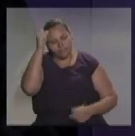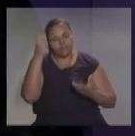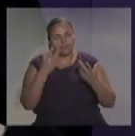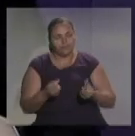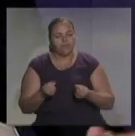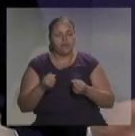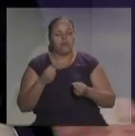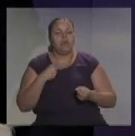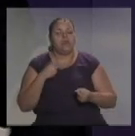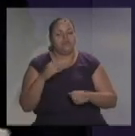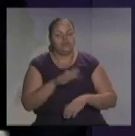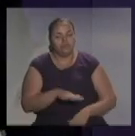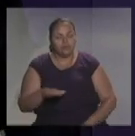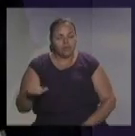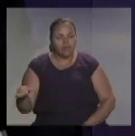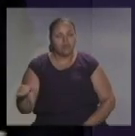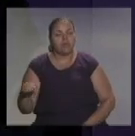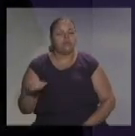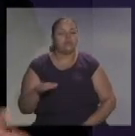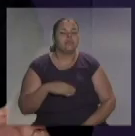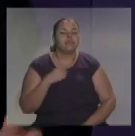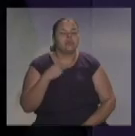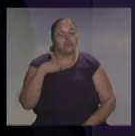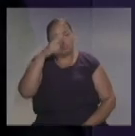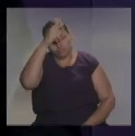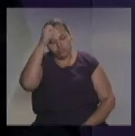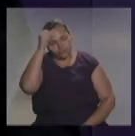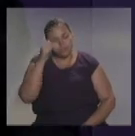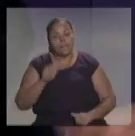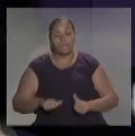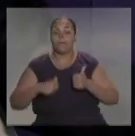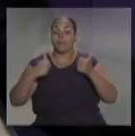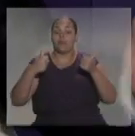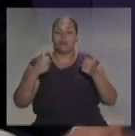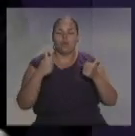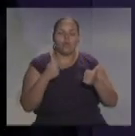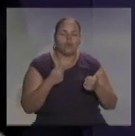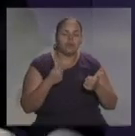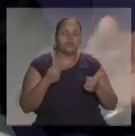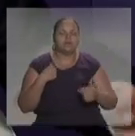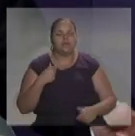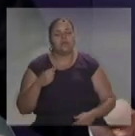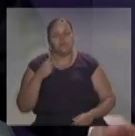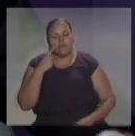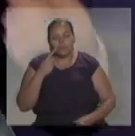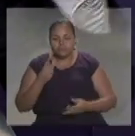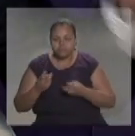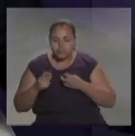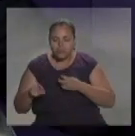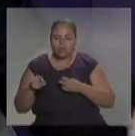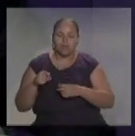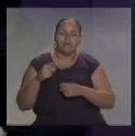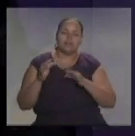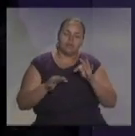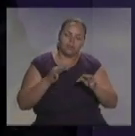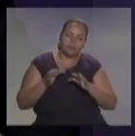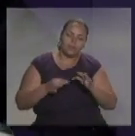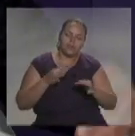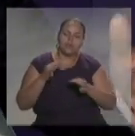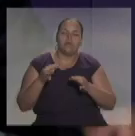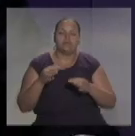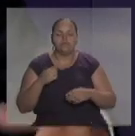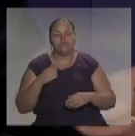as crianças da rede municipal já apresentam melhoras nesse aspecto, quando diagnosticado, e aí sim é um